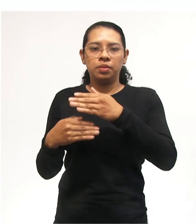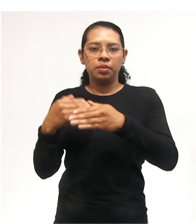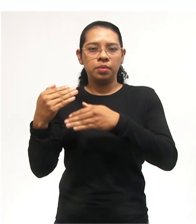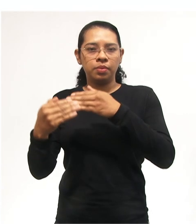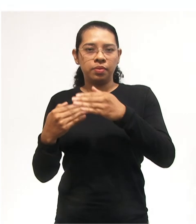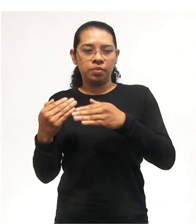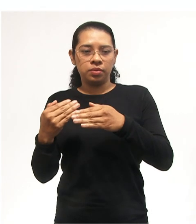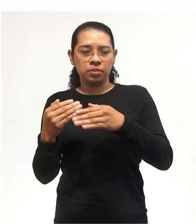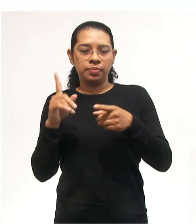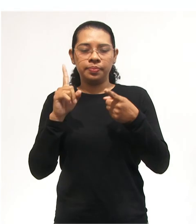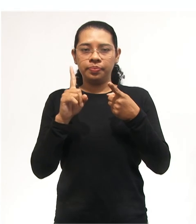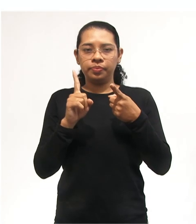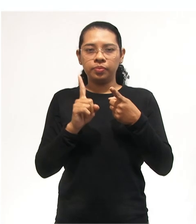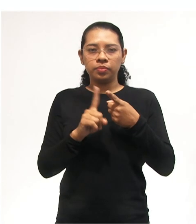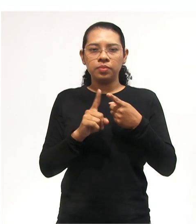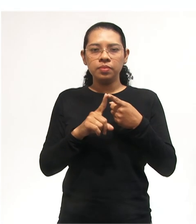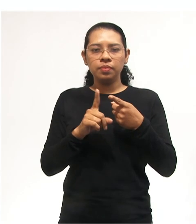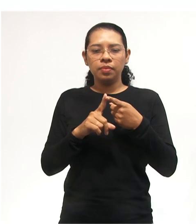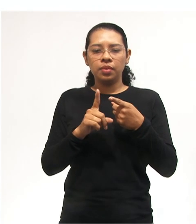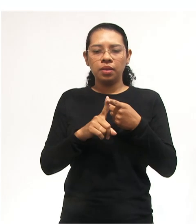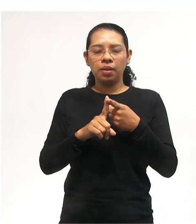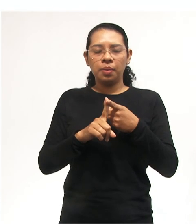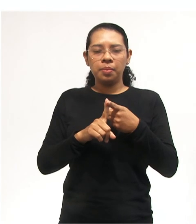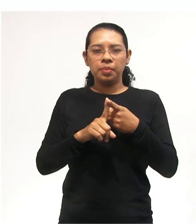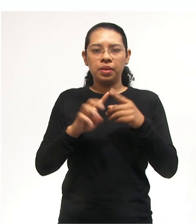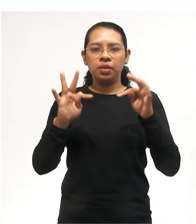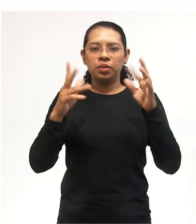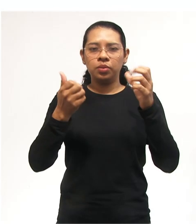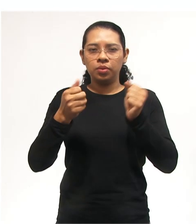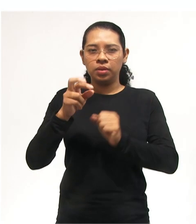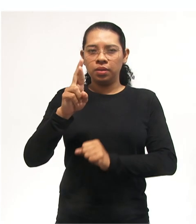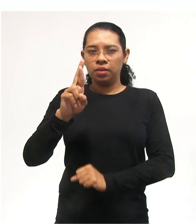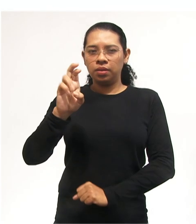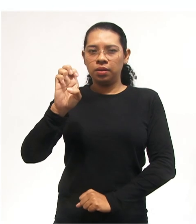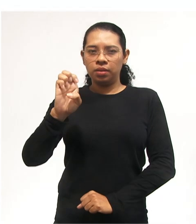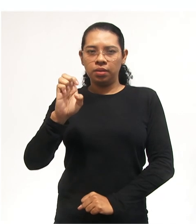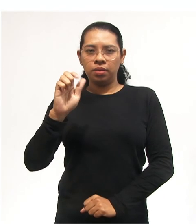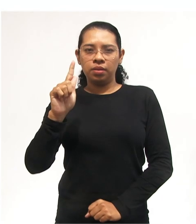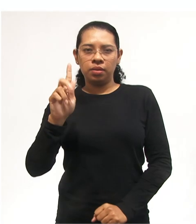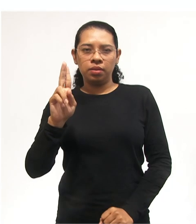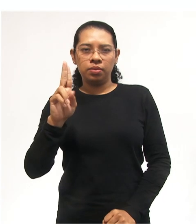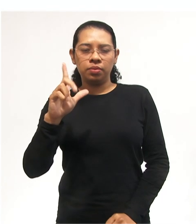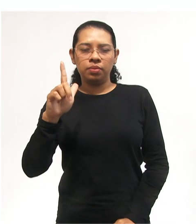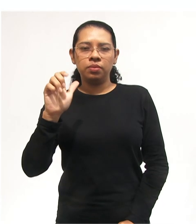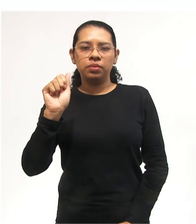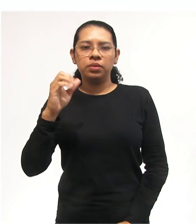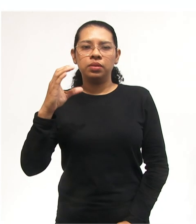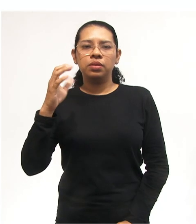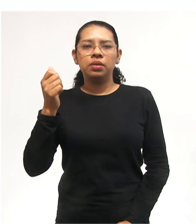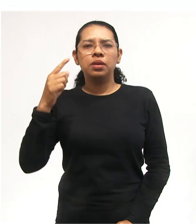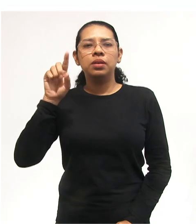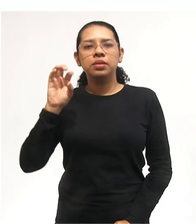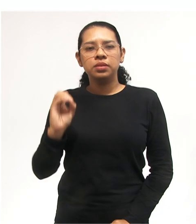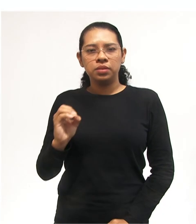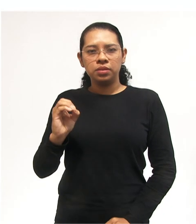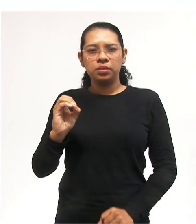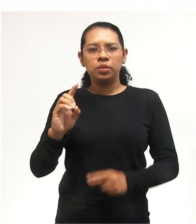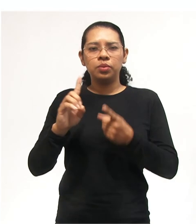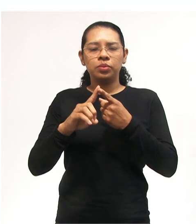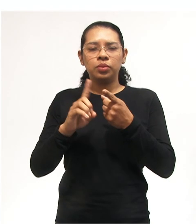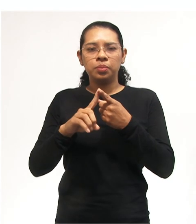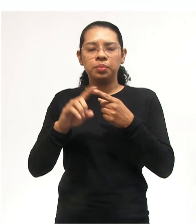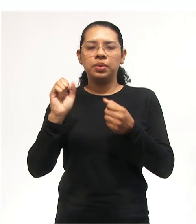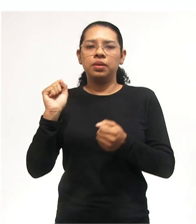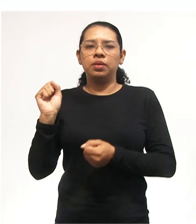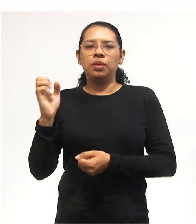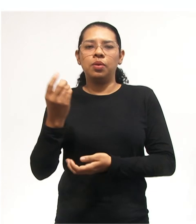Mas vindo para cá, além dessa questão da regulação, né, dos incentivos fiscais, da propriedade intelectual, que está